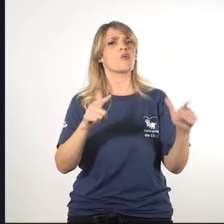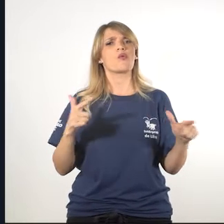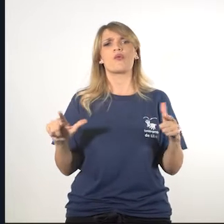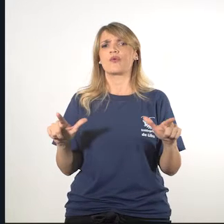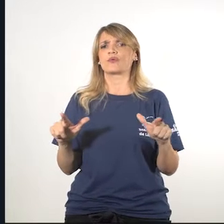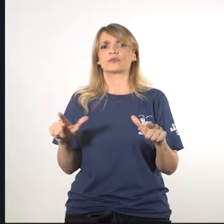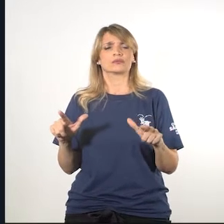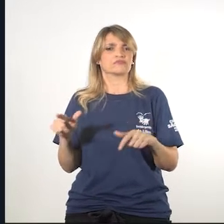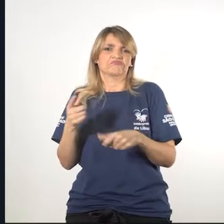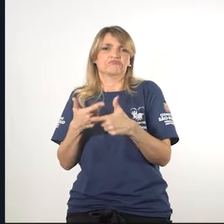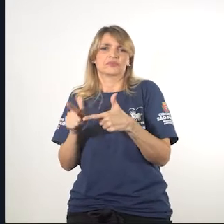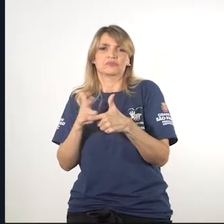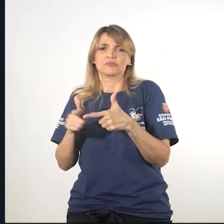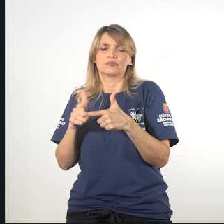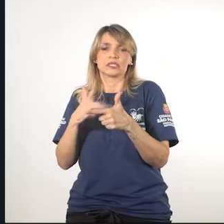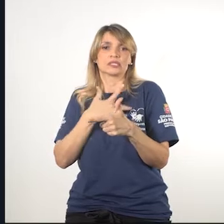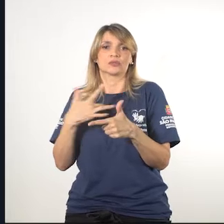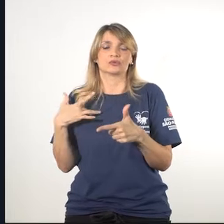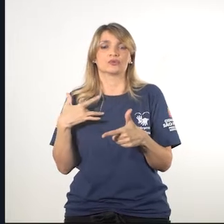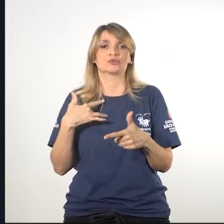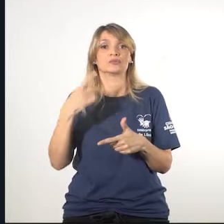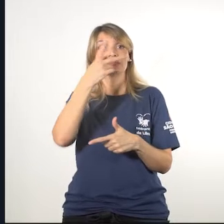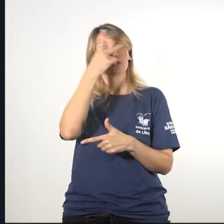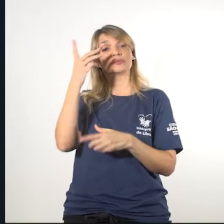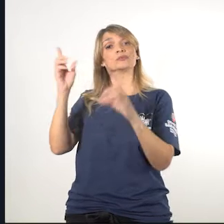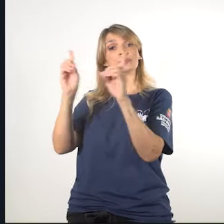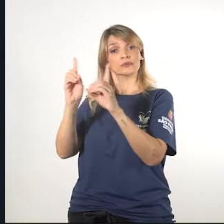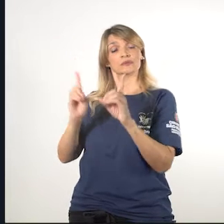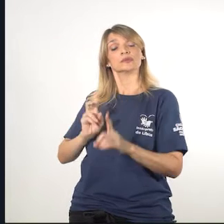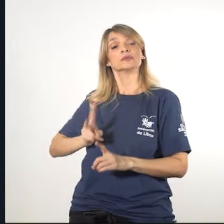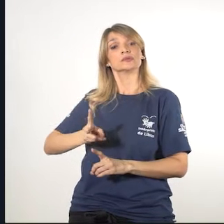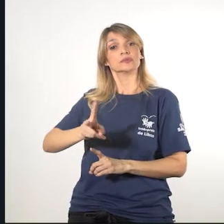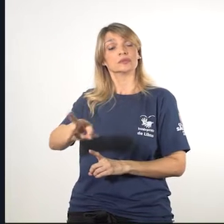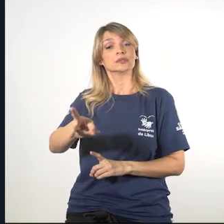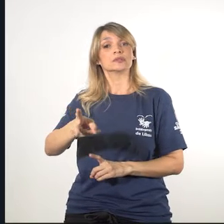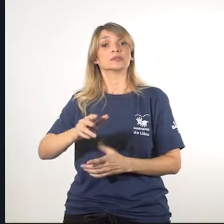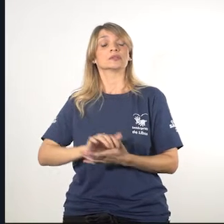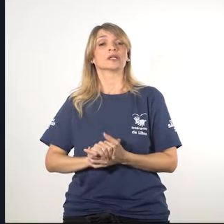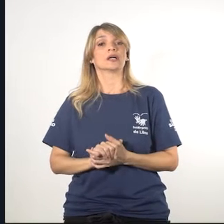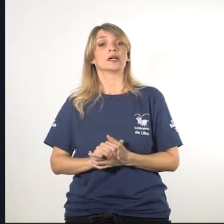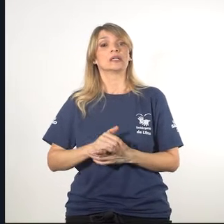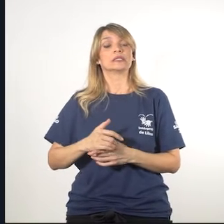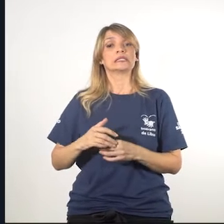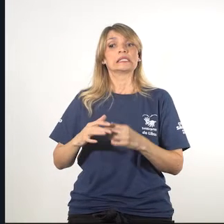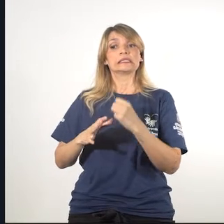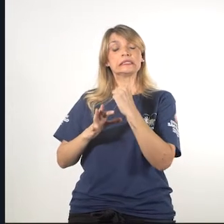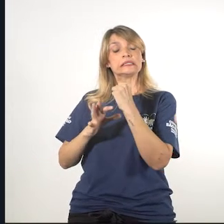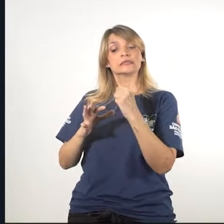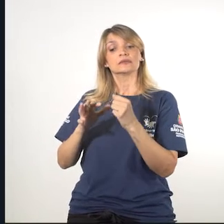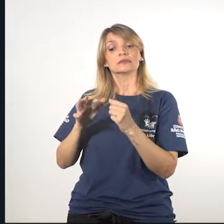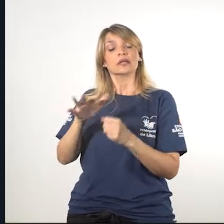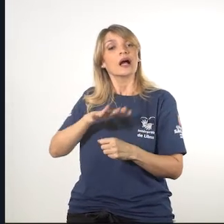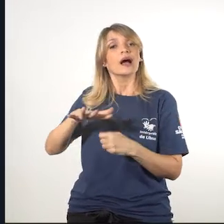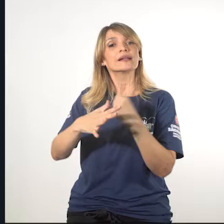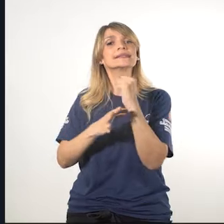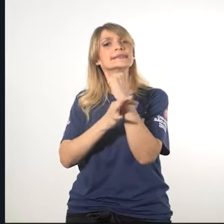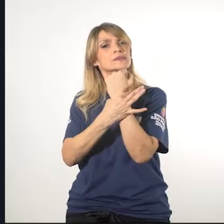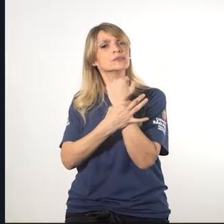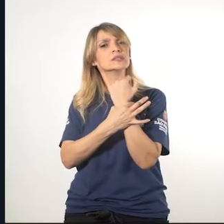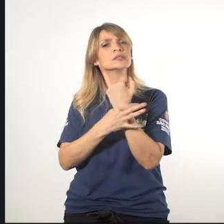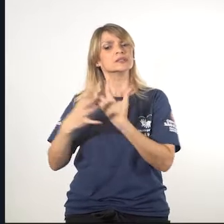clínicas especiais, pessoas com deficiência permanente, forças de segurança e salvamento, forças